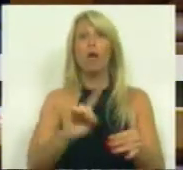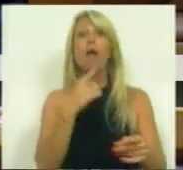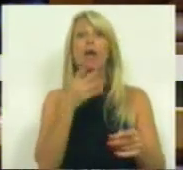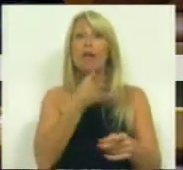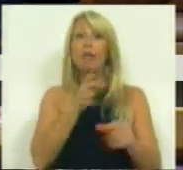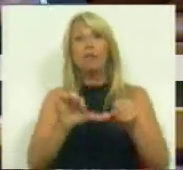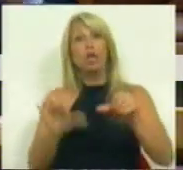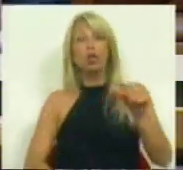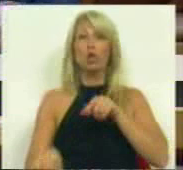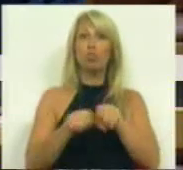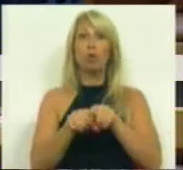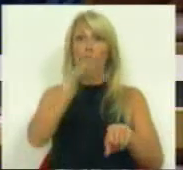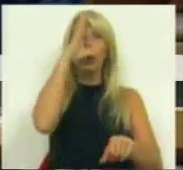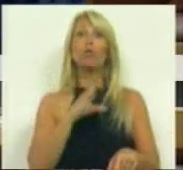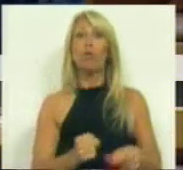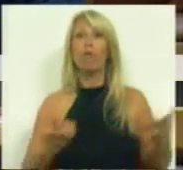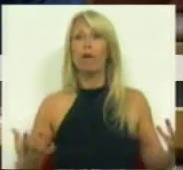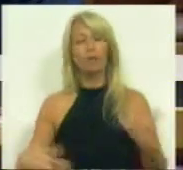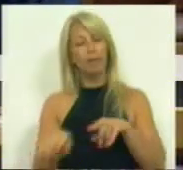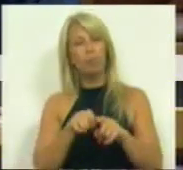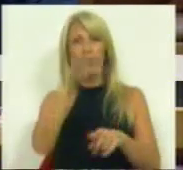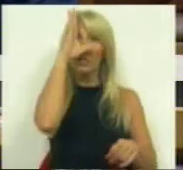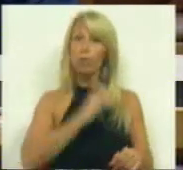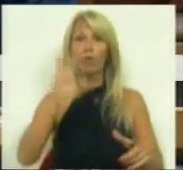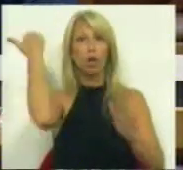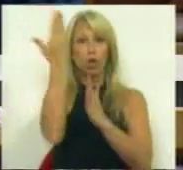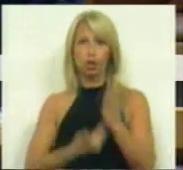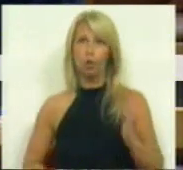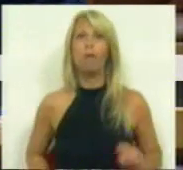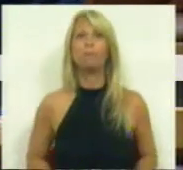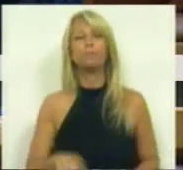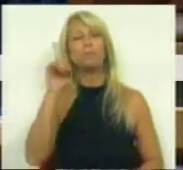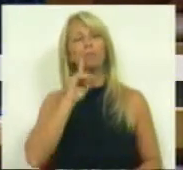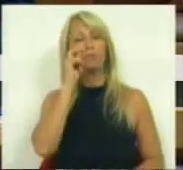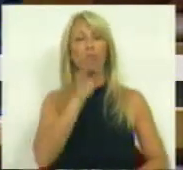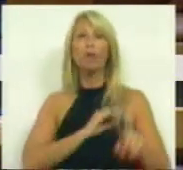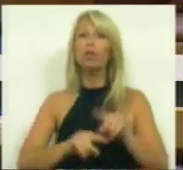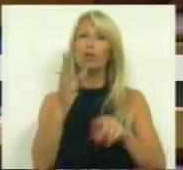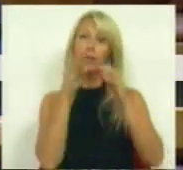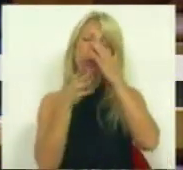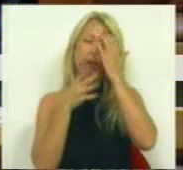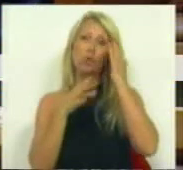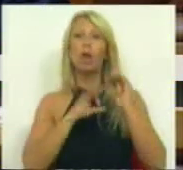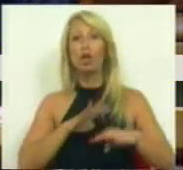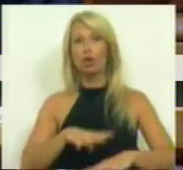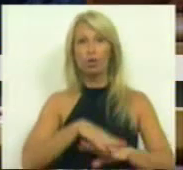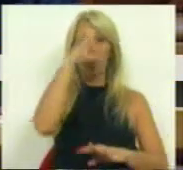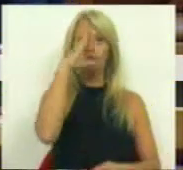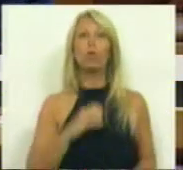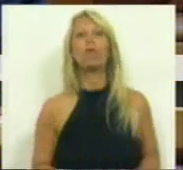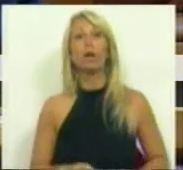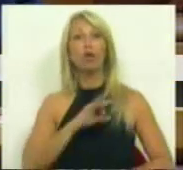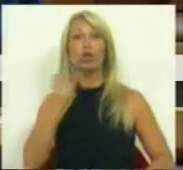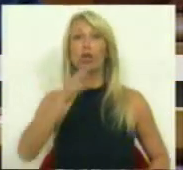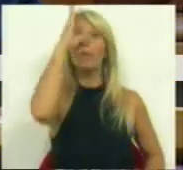discurso político do Governo, da política do Governo Constitucional. Senhoras e senhores deputados, senhores membros do Governo,